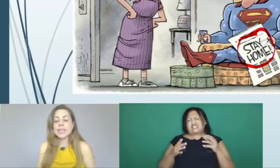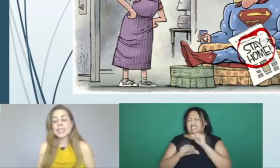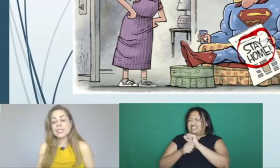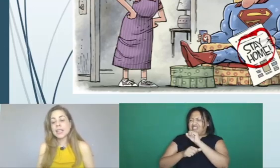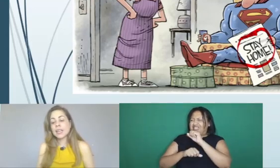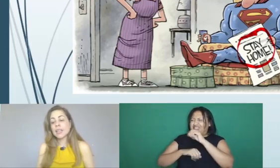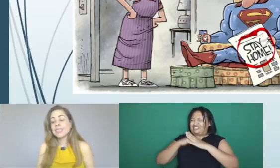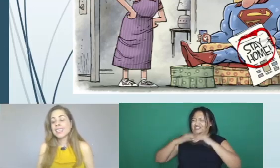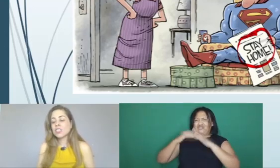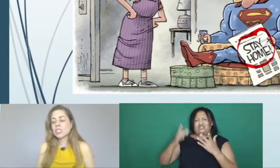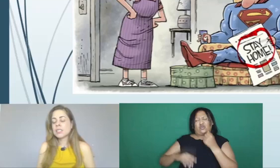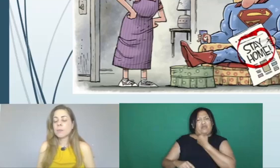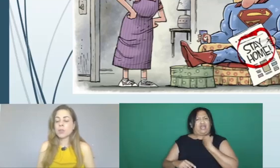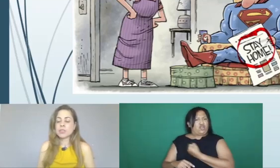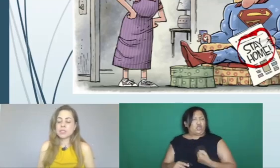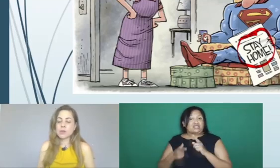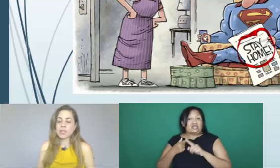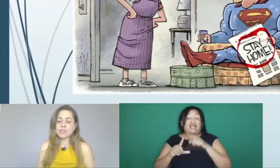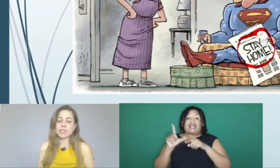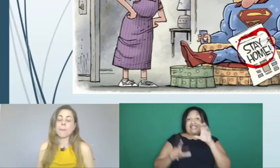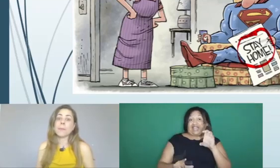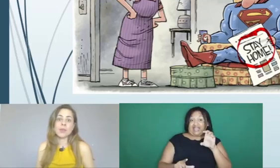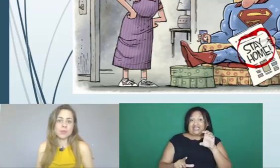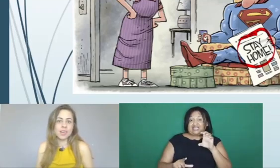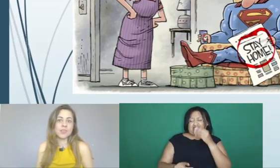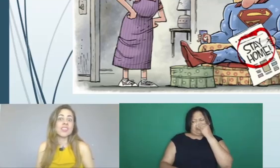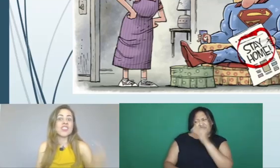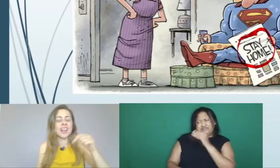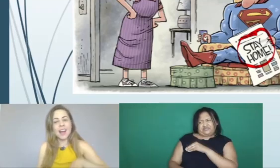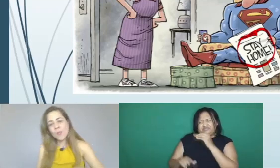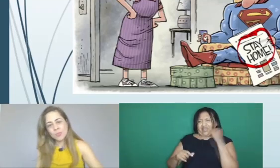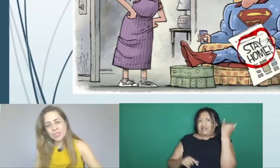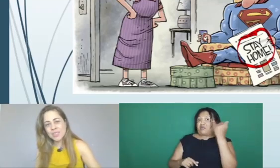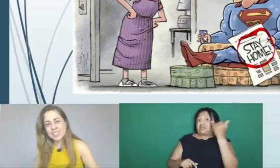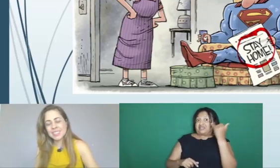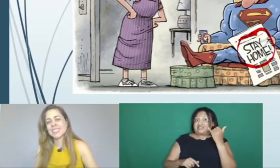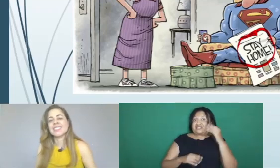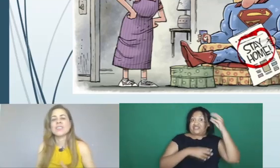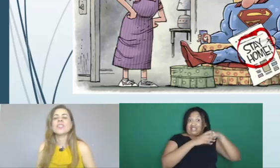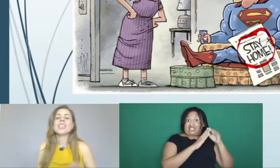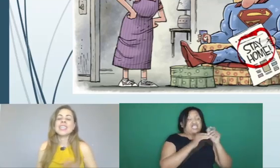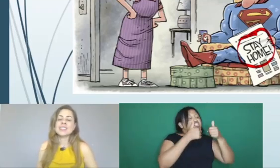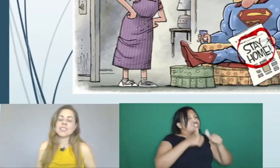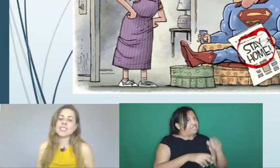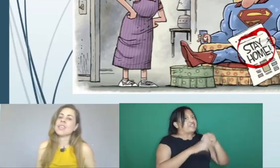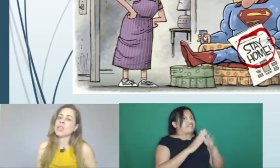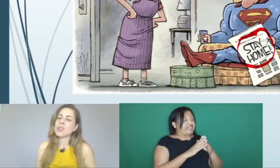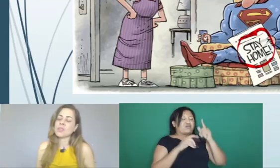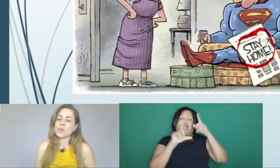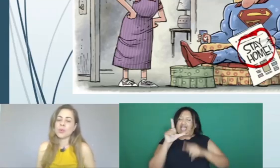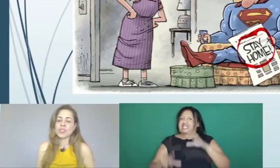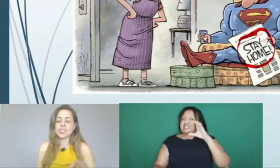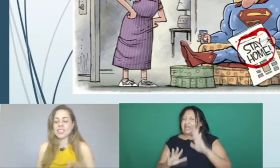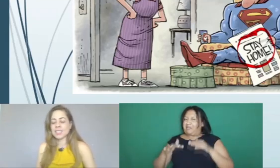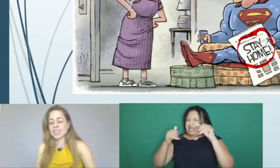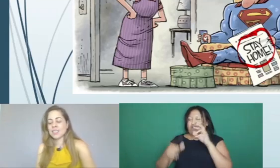e letra e negligencia importância da quarentena pelo contrário ele está cumprindo a quarentena então letra C A melhor